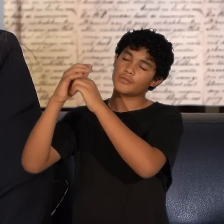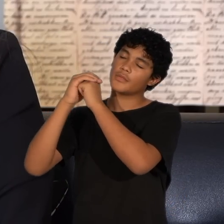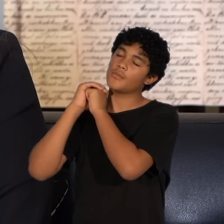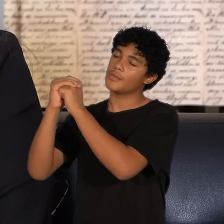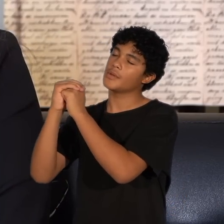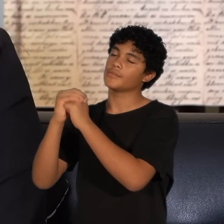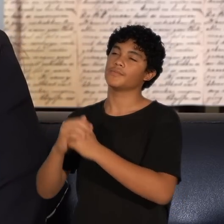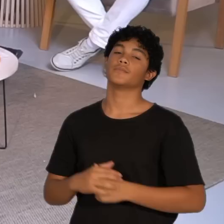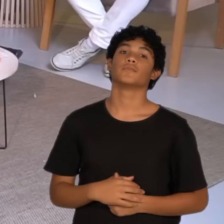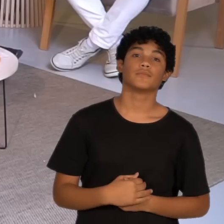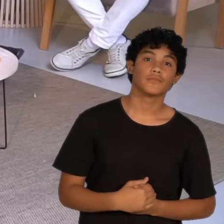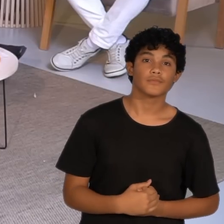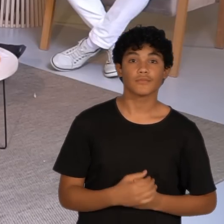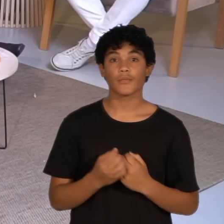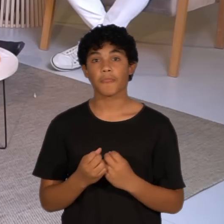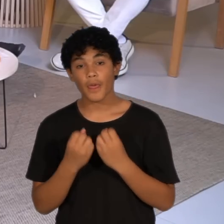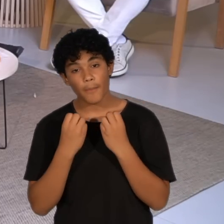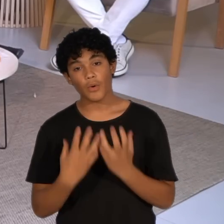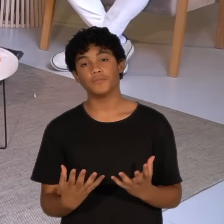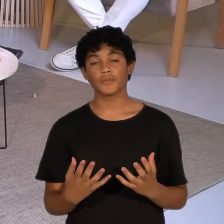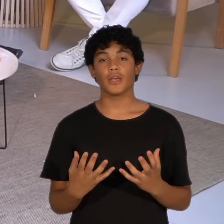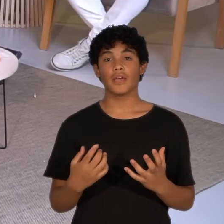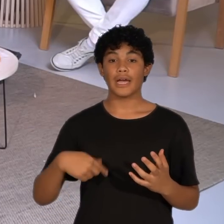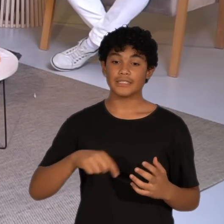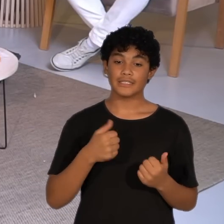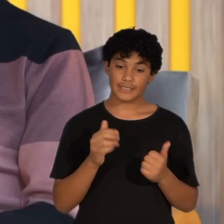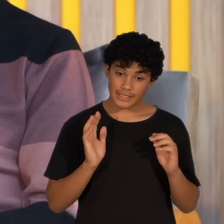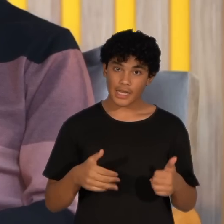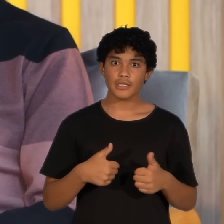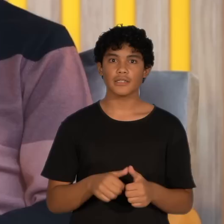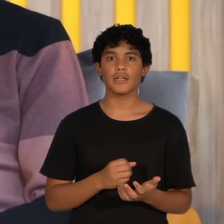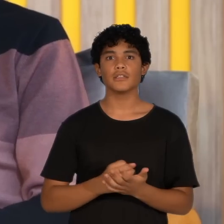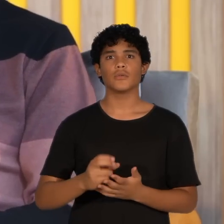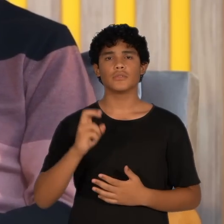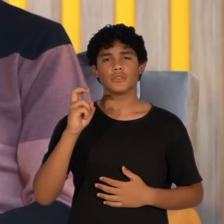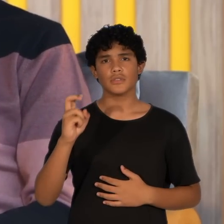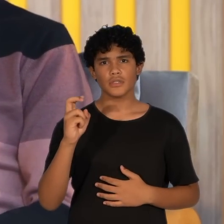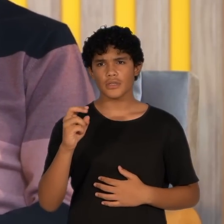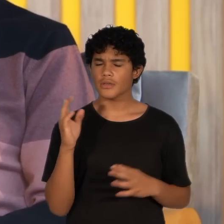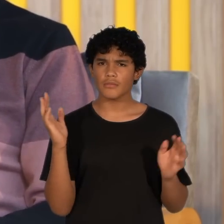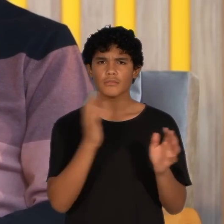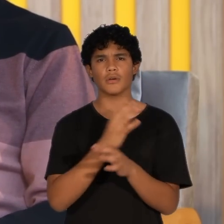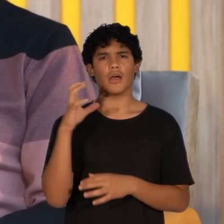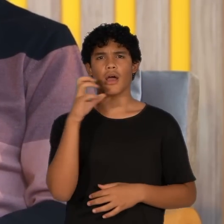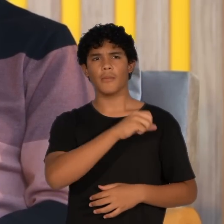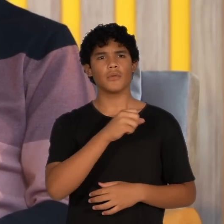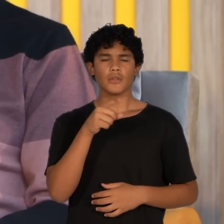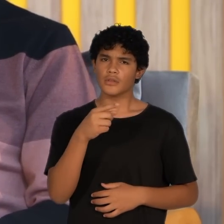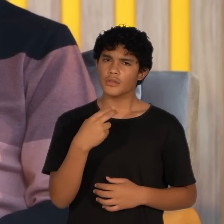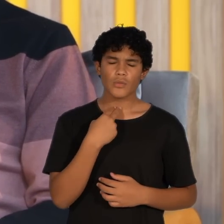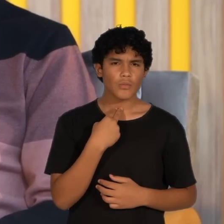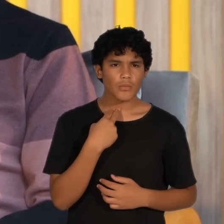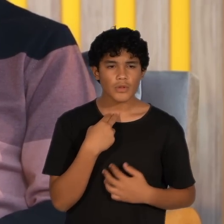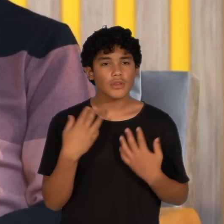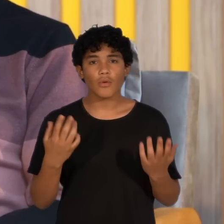Jesus. Amém. Amém. Bom, olha só, pessoal, nós estamos na lição de número 5. O tempo voa, viu?